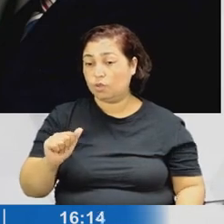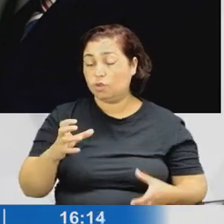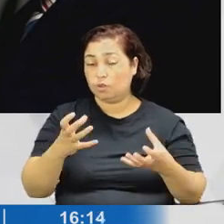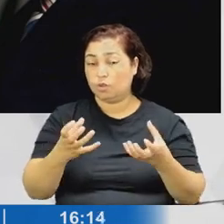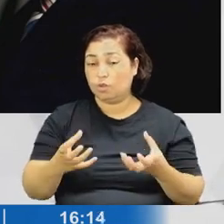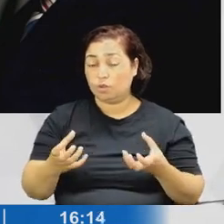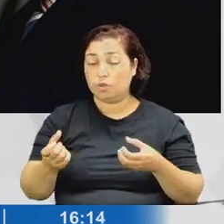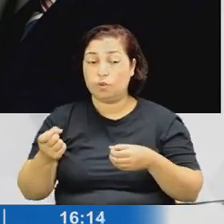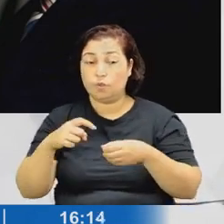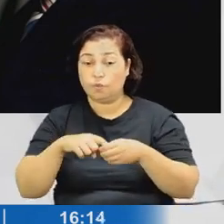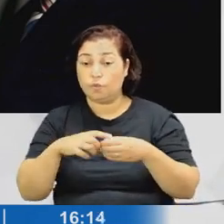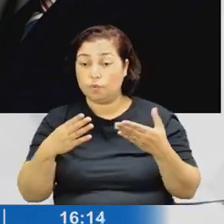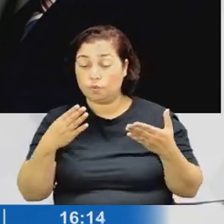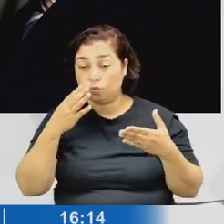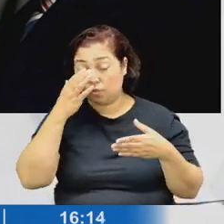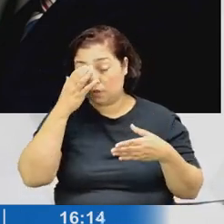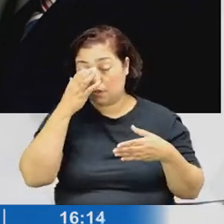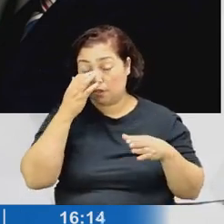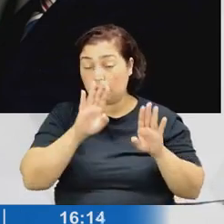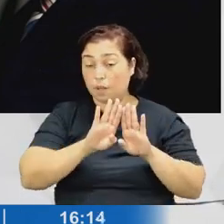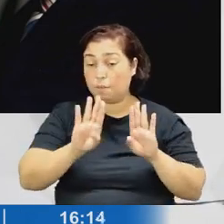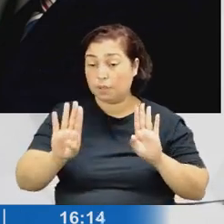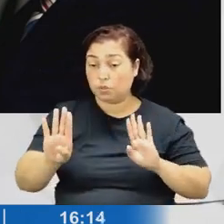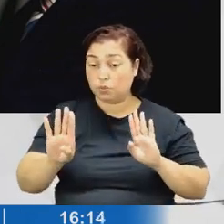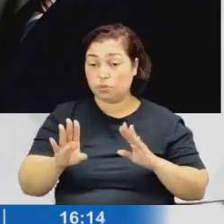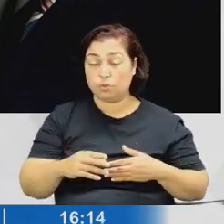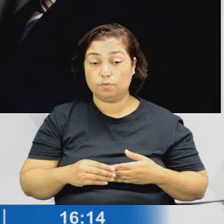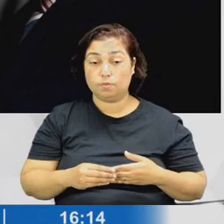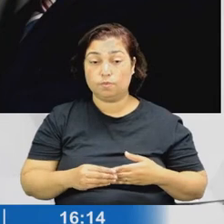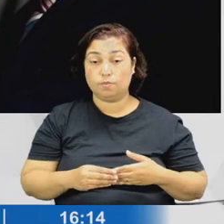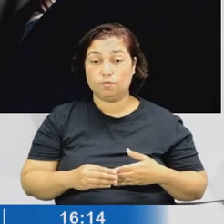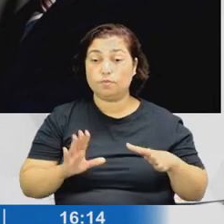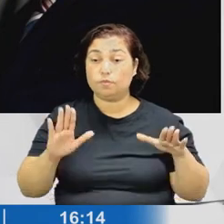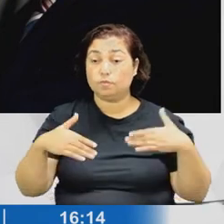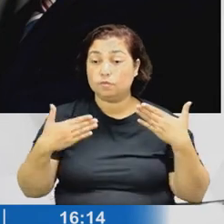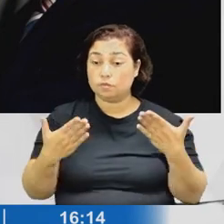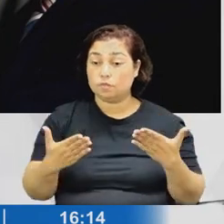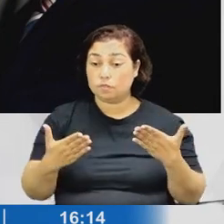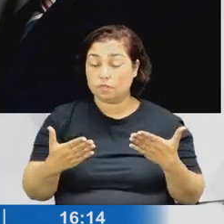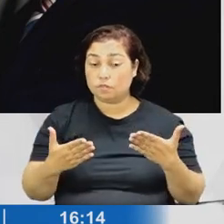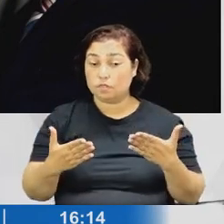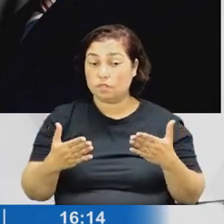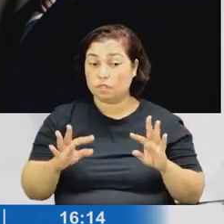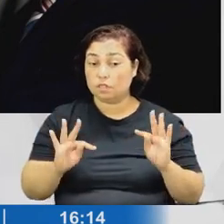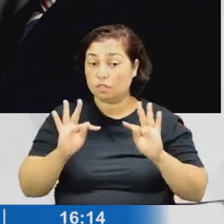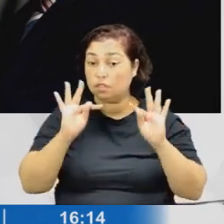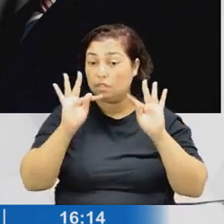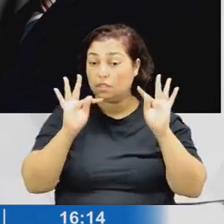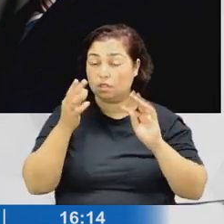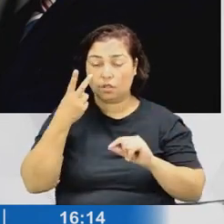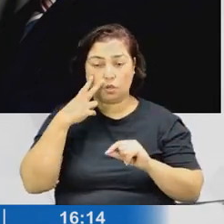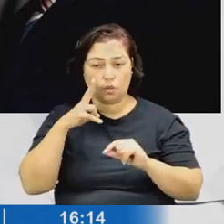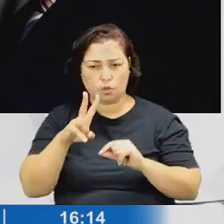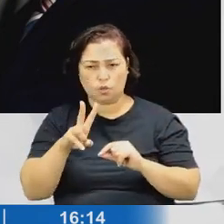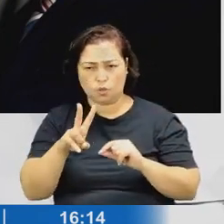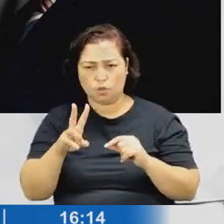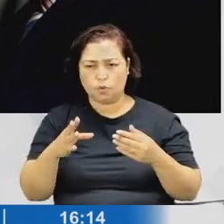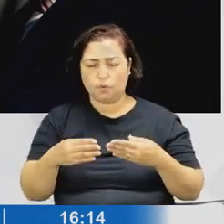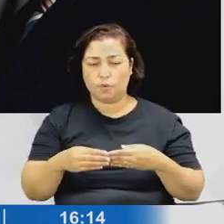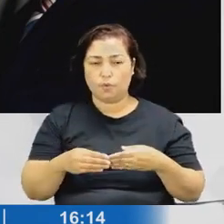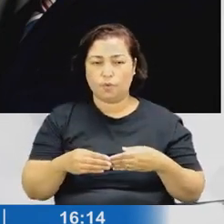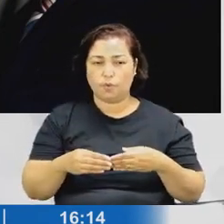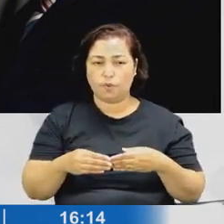para a cena do crime é que ela fala não volta para trás gente passou do limite né então assim Tecnicamente a gente analisando o padrão das coisas